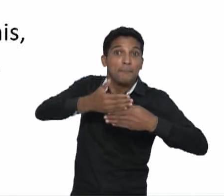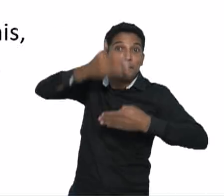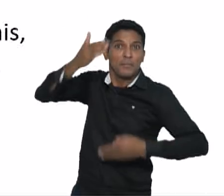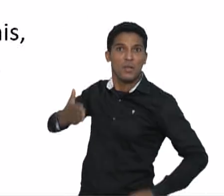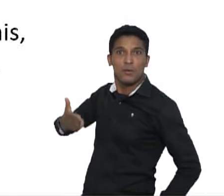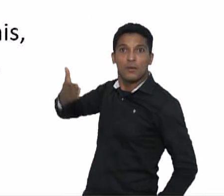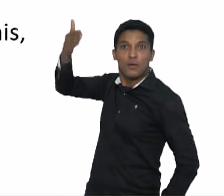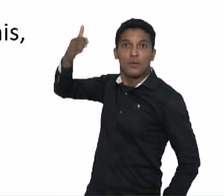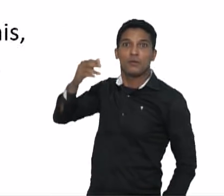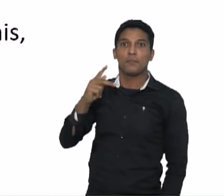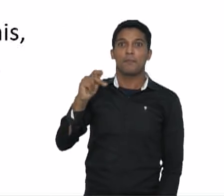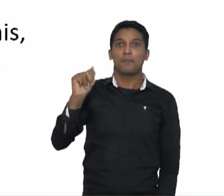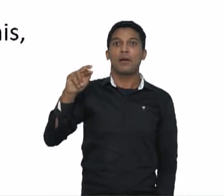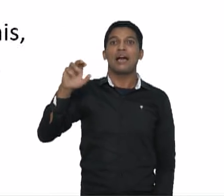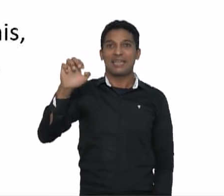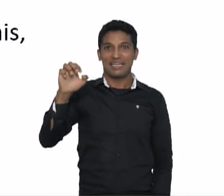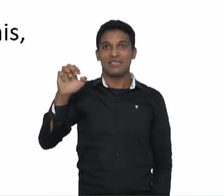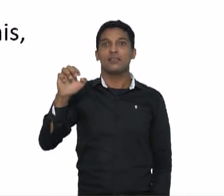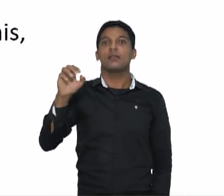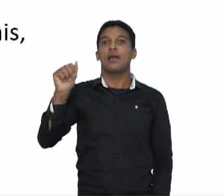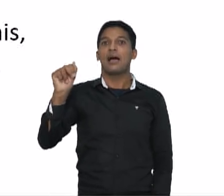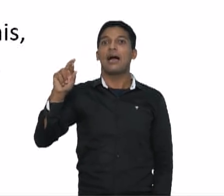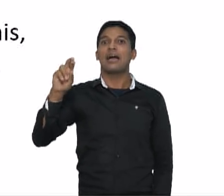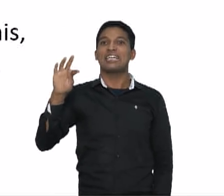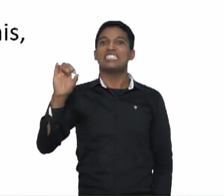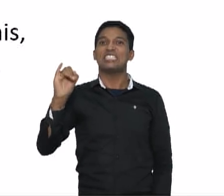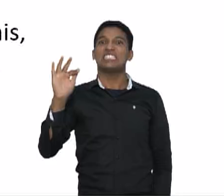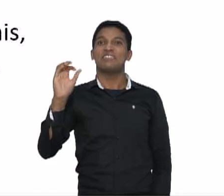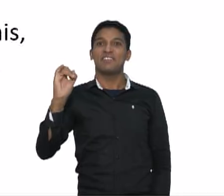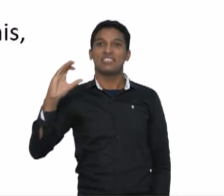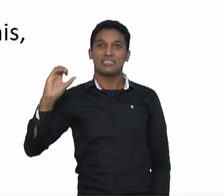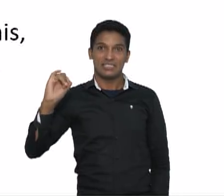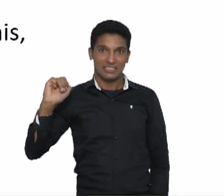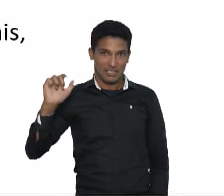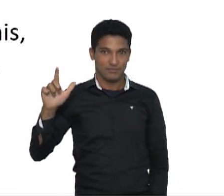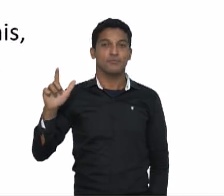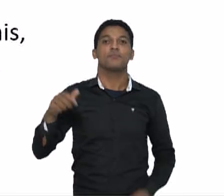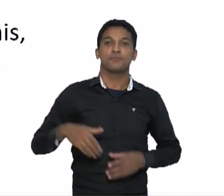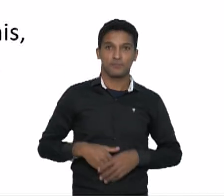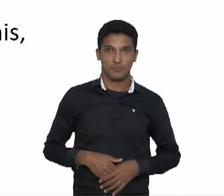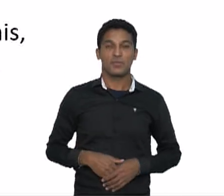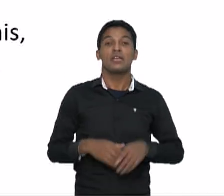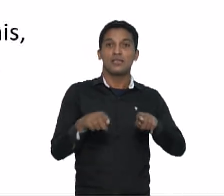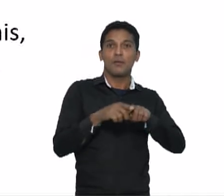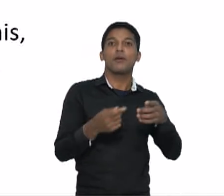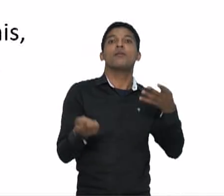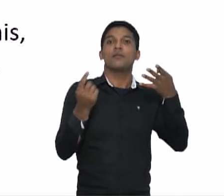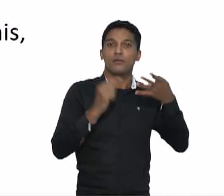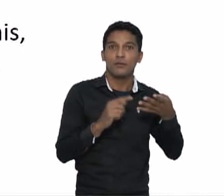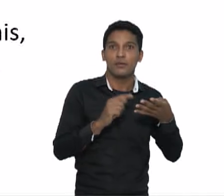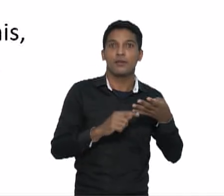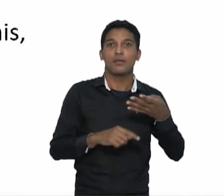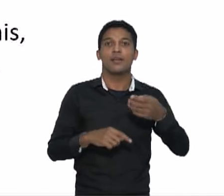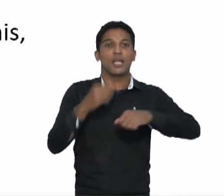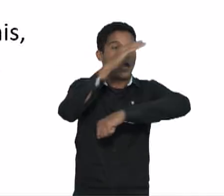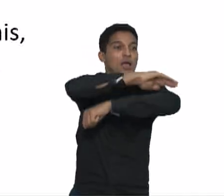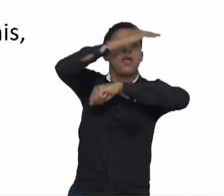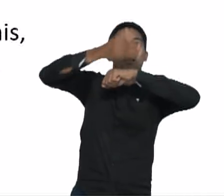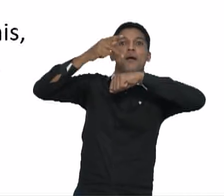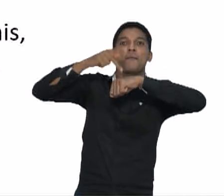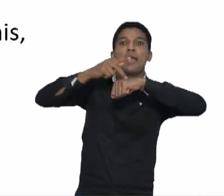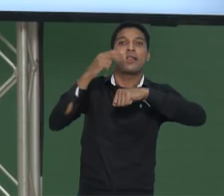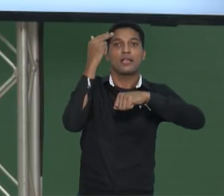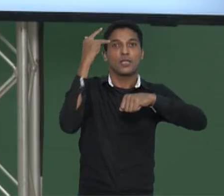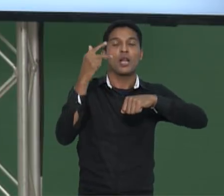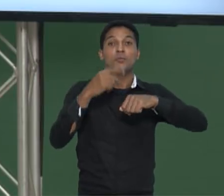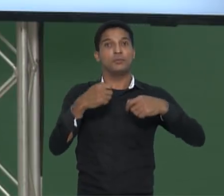E a modalidade de escalada em paredões de rocha naturais, realizada com a ajuda de equipamentos de segurança.